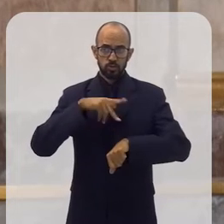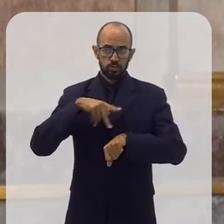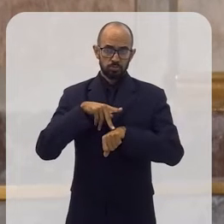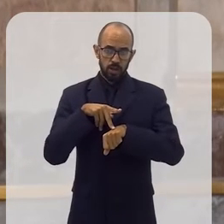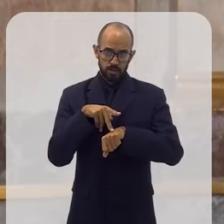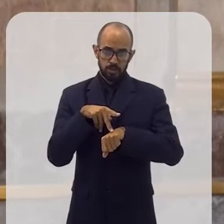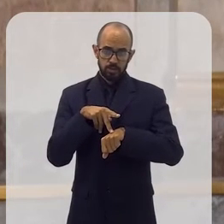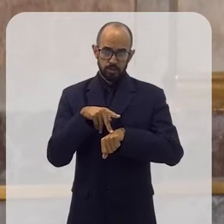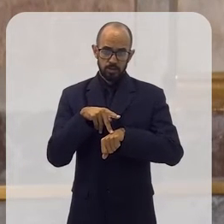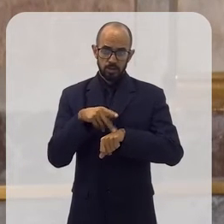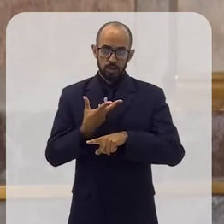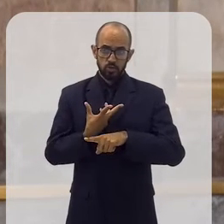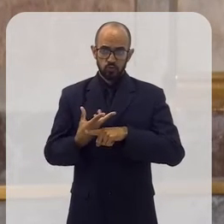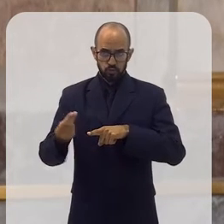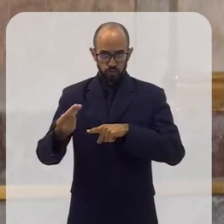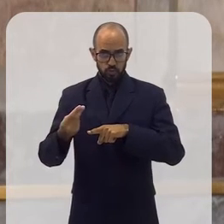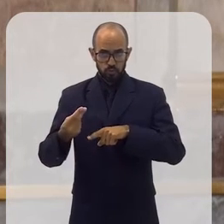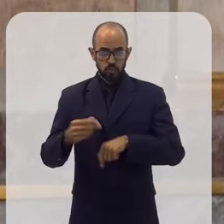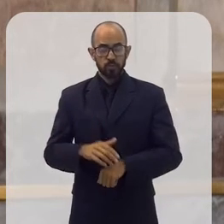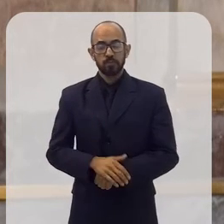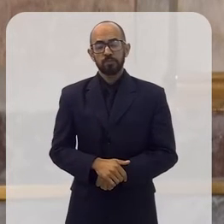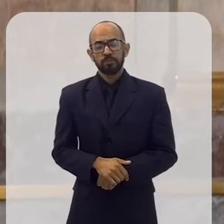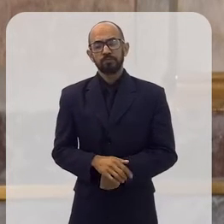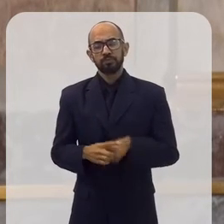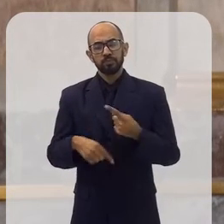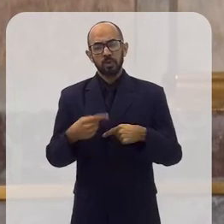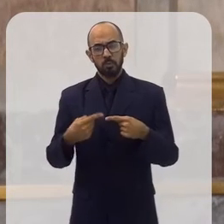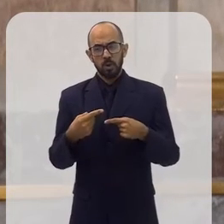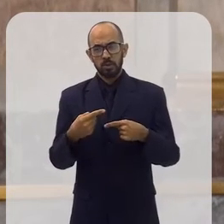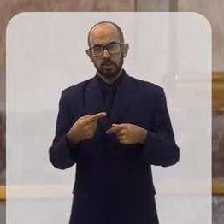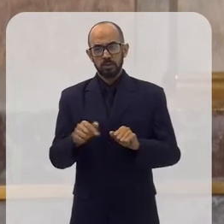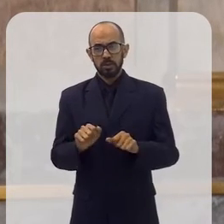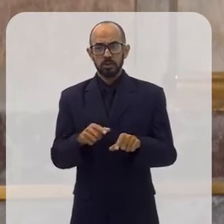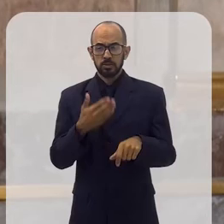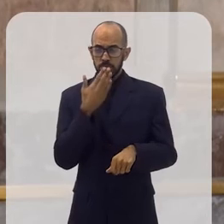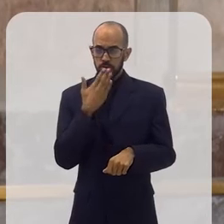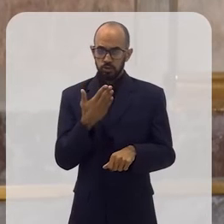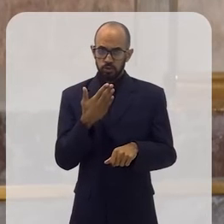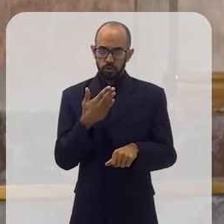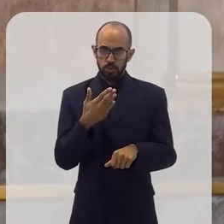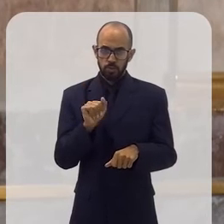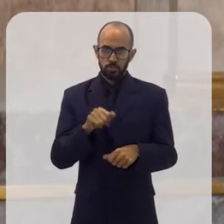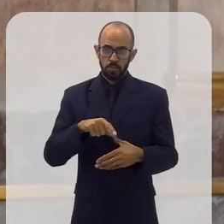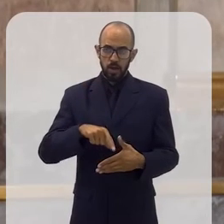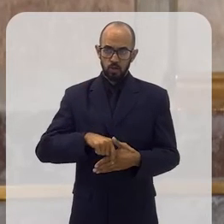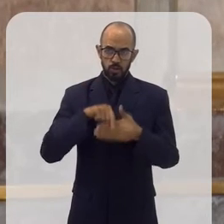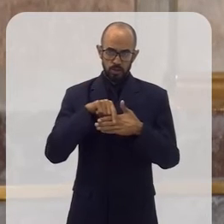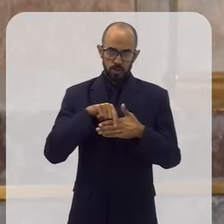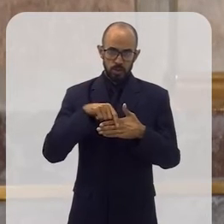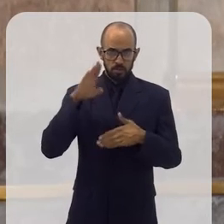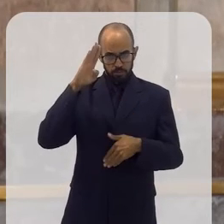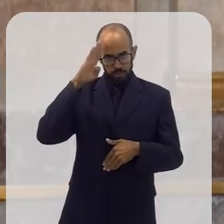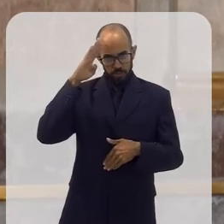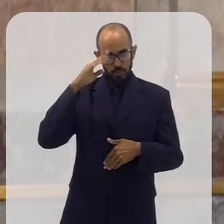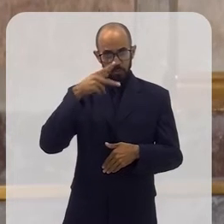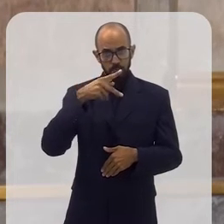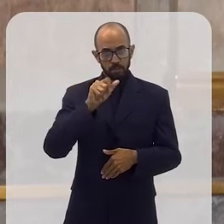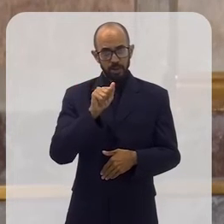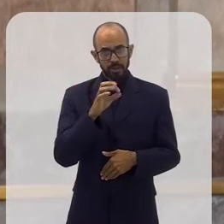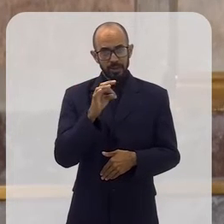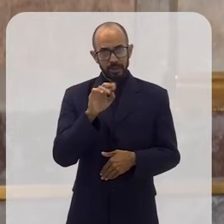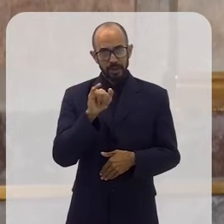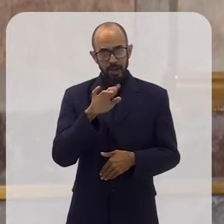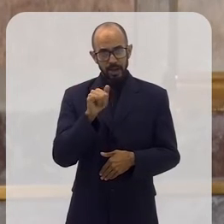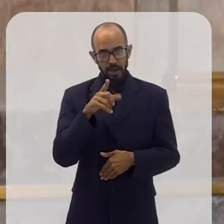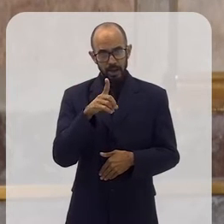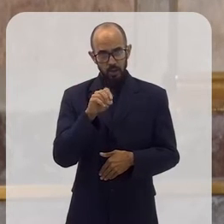igrejas nos países onde eles fugiram. E depois eles pediram para o patriarcado mandar